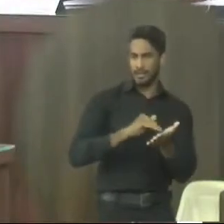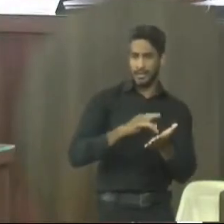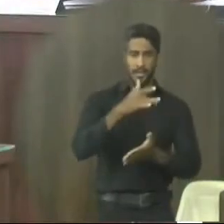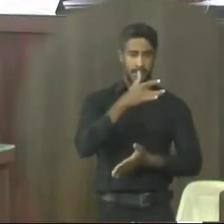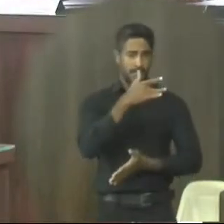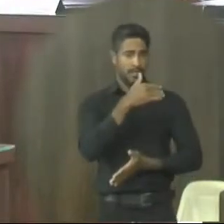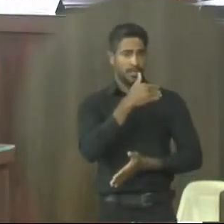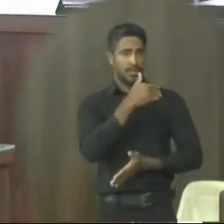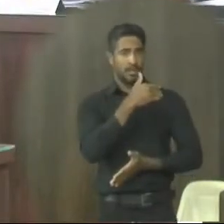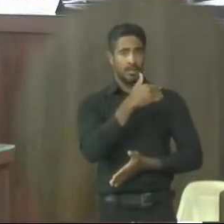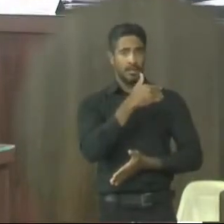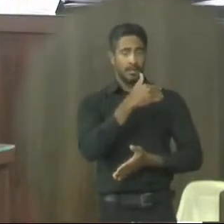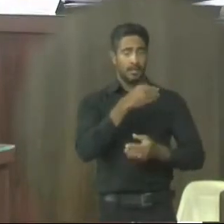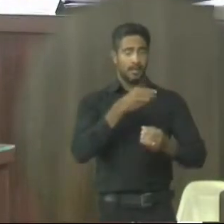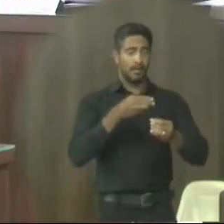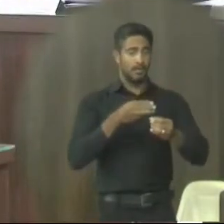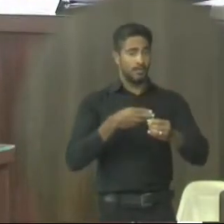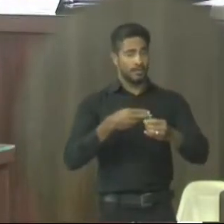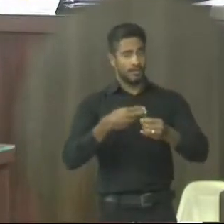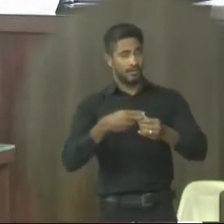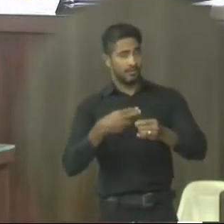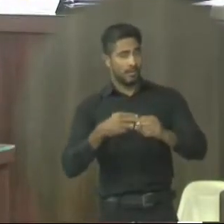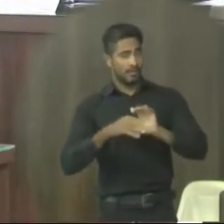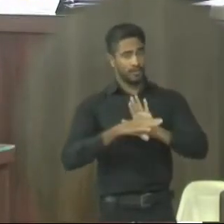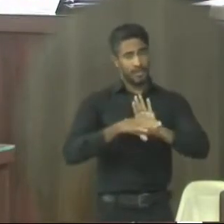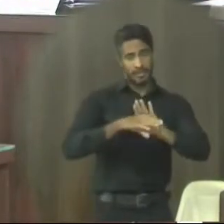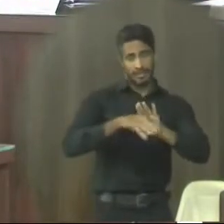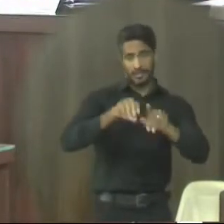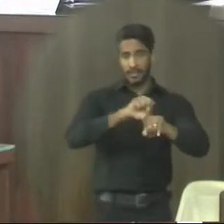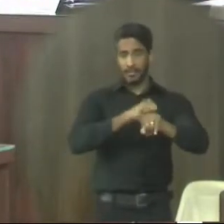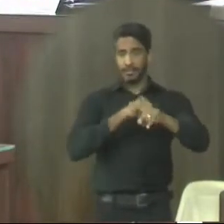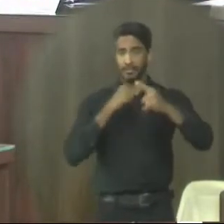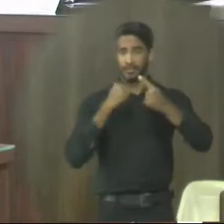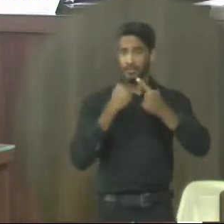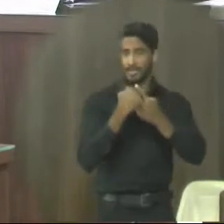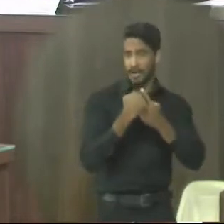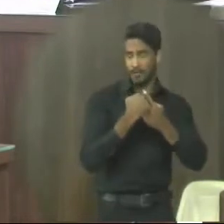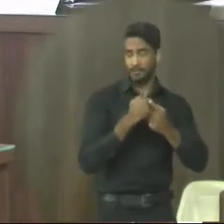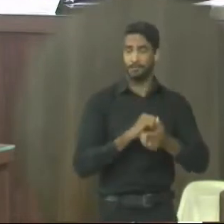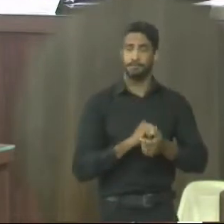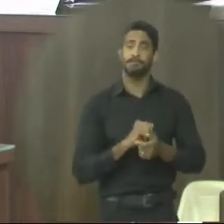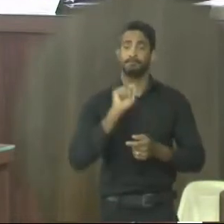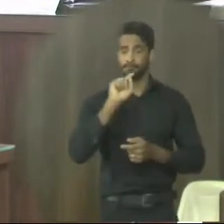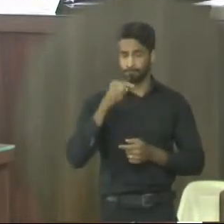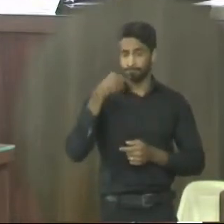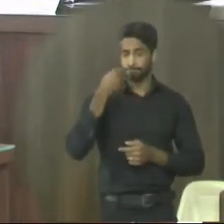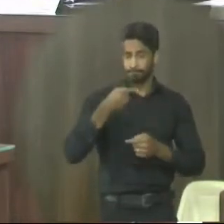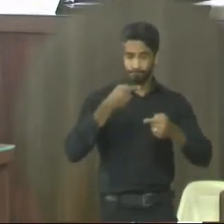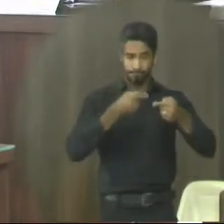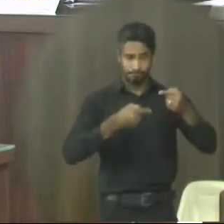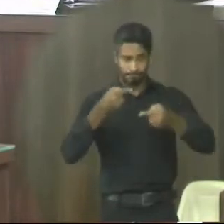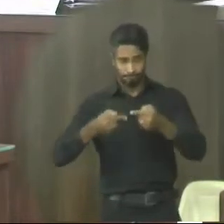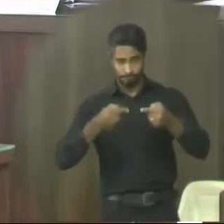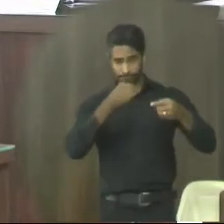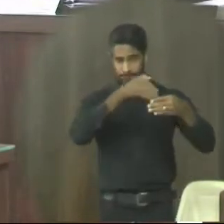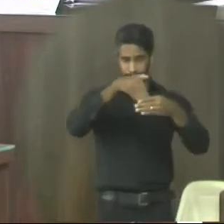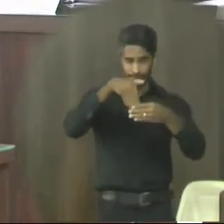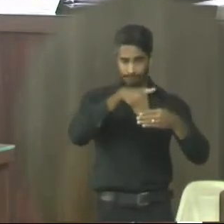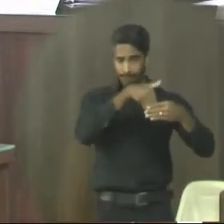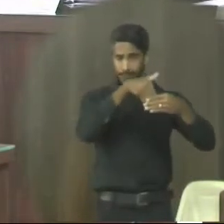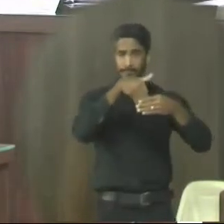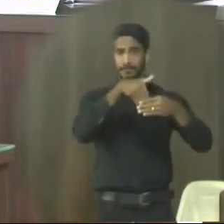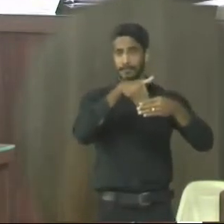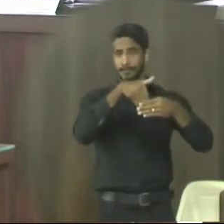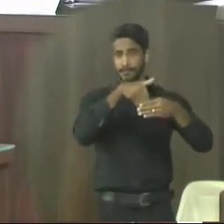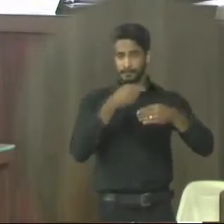de Promoção Social sobre o aluguel social. Passou-se para a discussão e votação